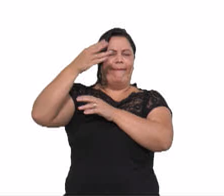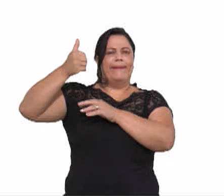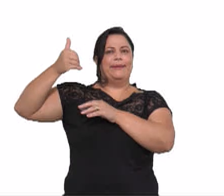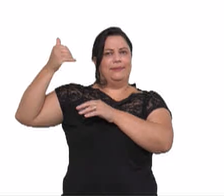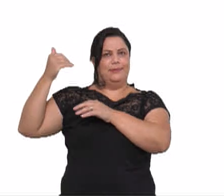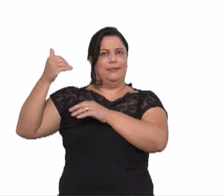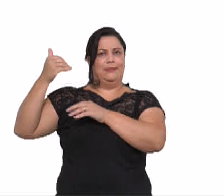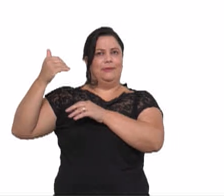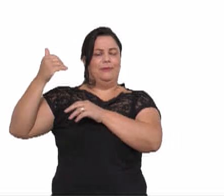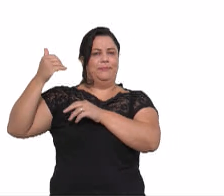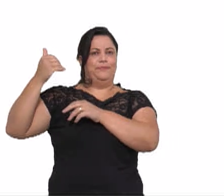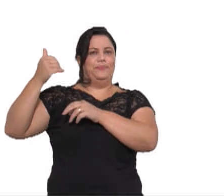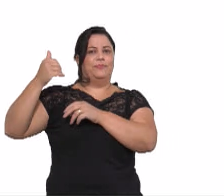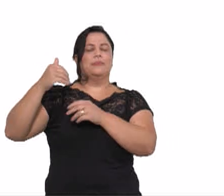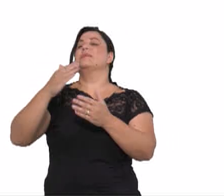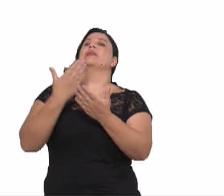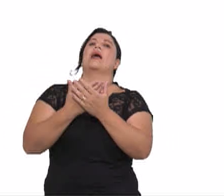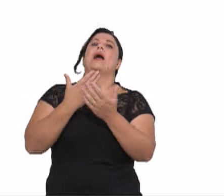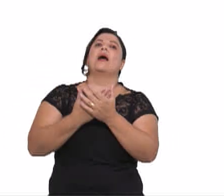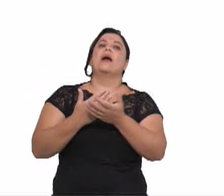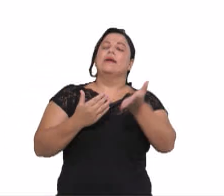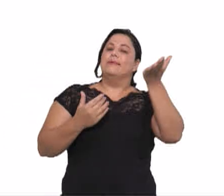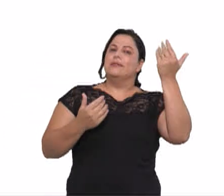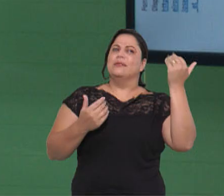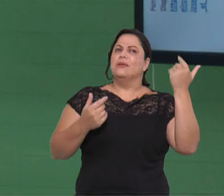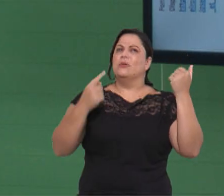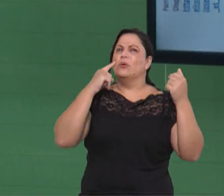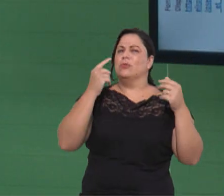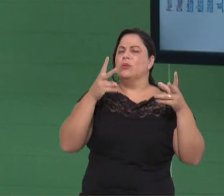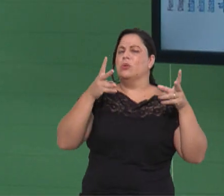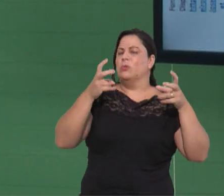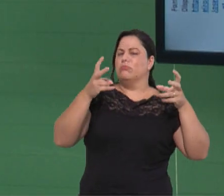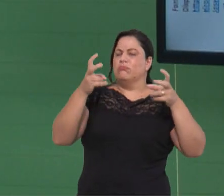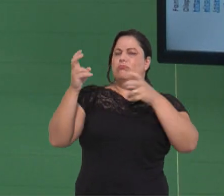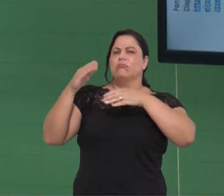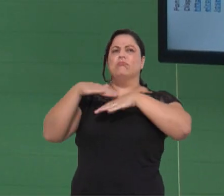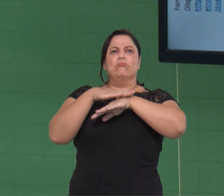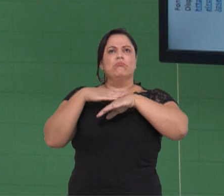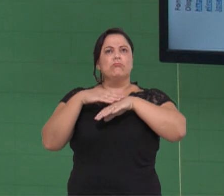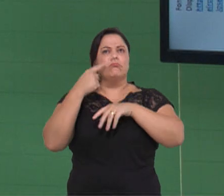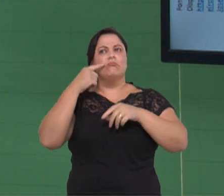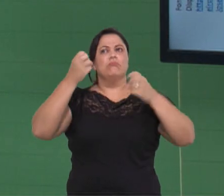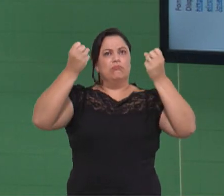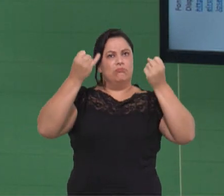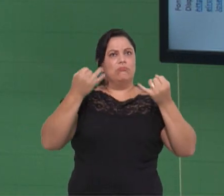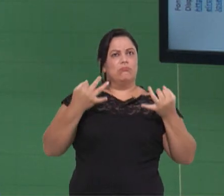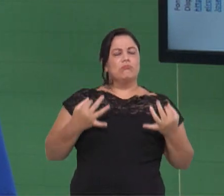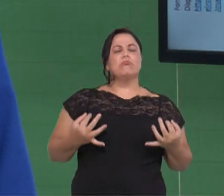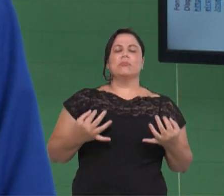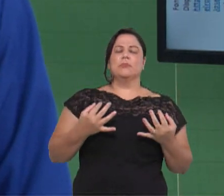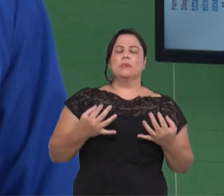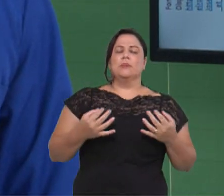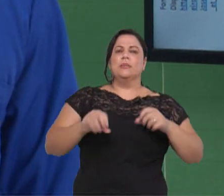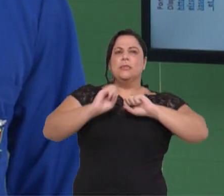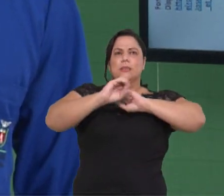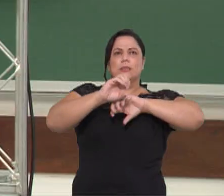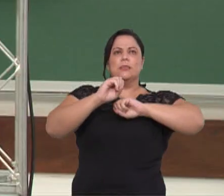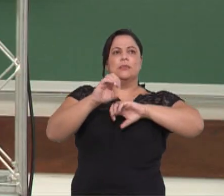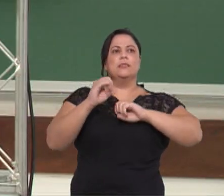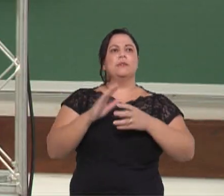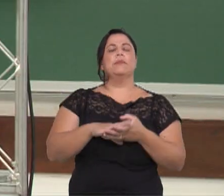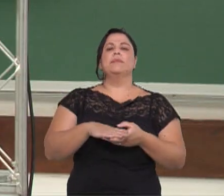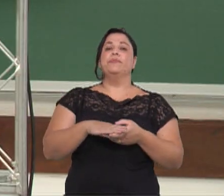comentei que na Assembleia dos Estados Gerais, os representantes do primeiro e